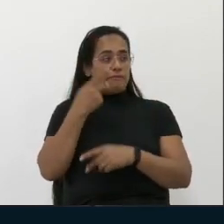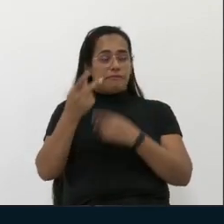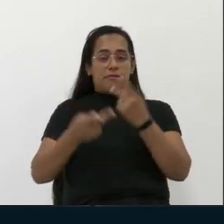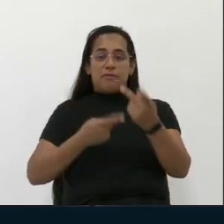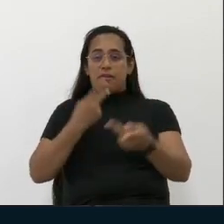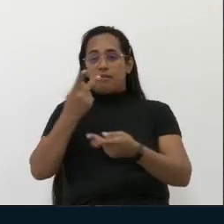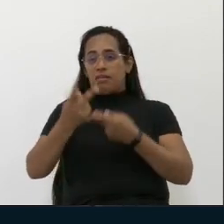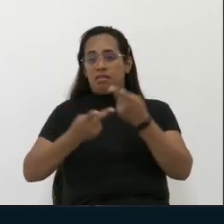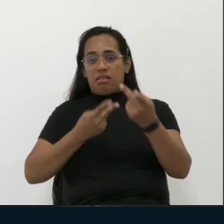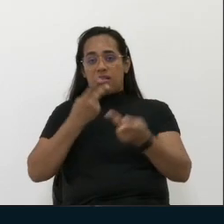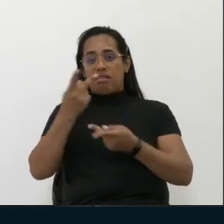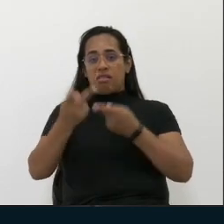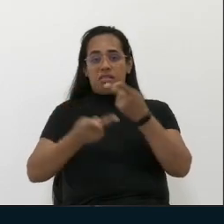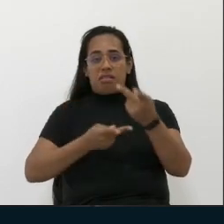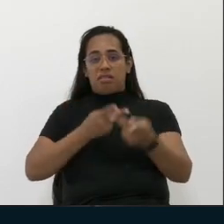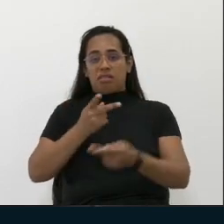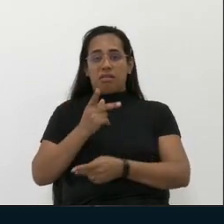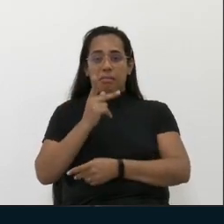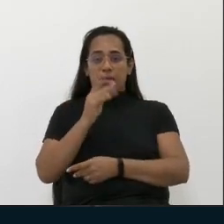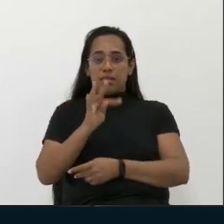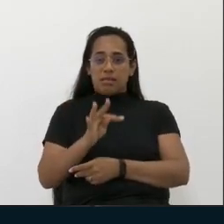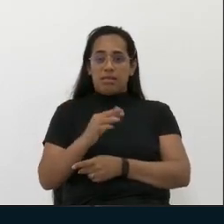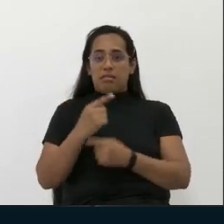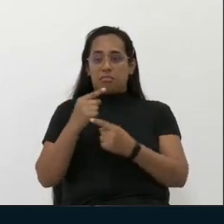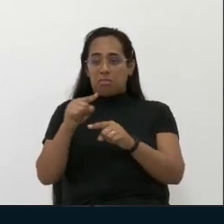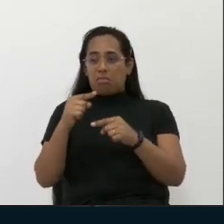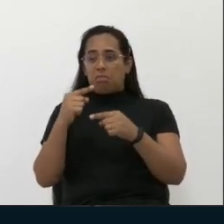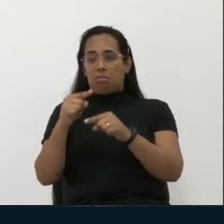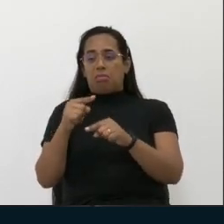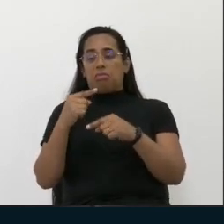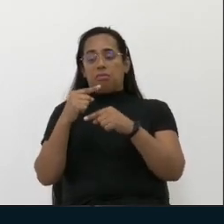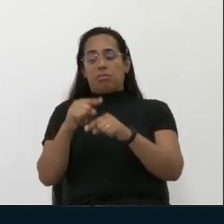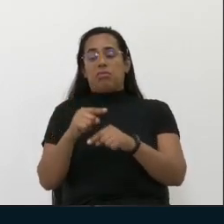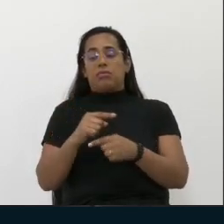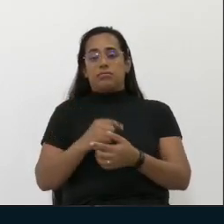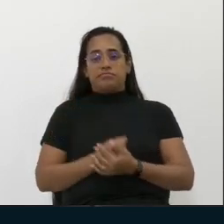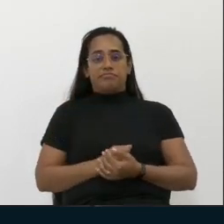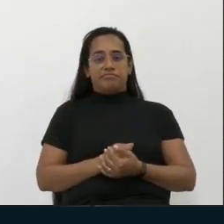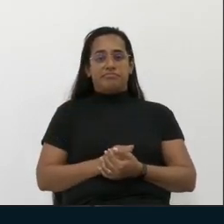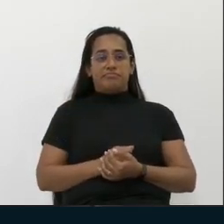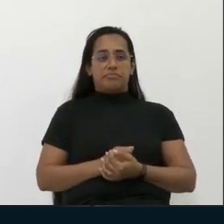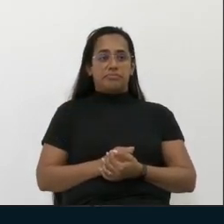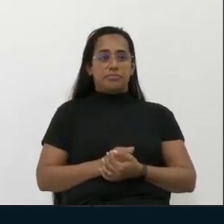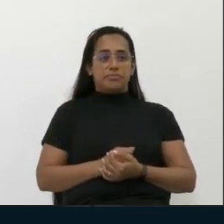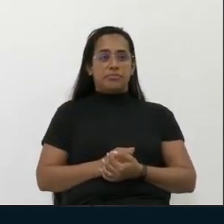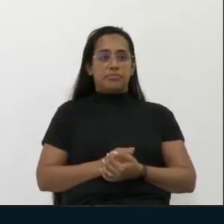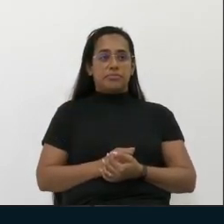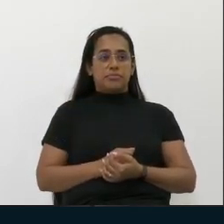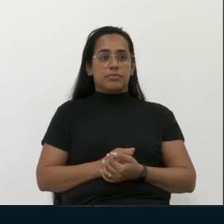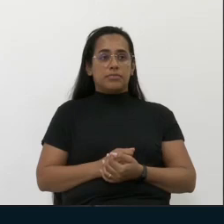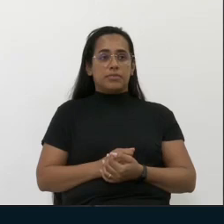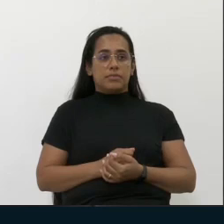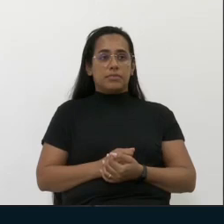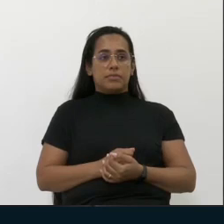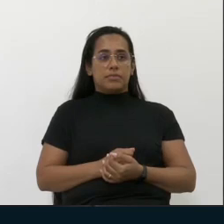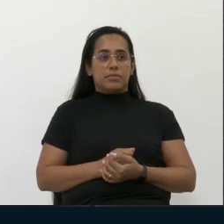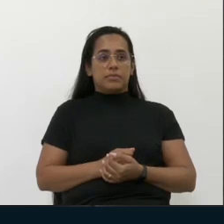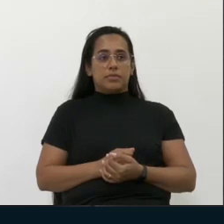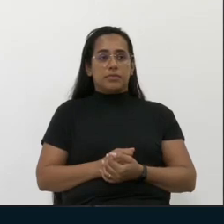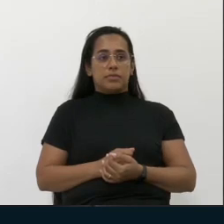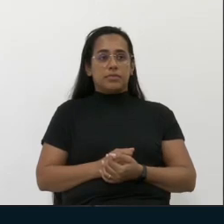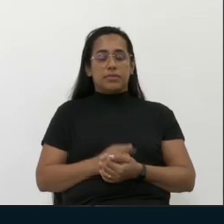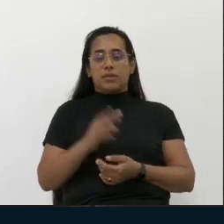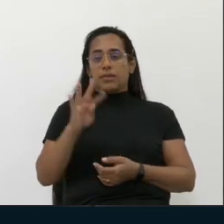querem, falando, é o PT, não sei o quê, que o Termo de Bom Sucesso. Você nunca passou pelo Termo Bom Sucesso,